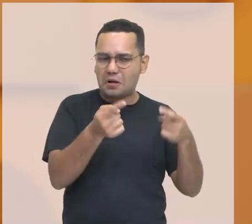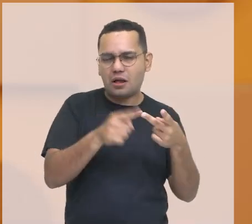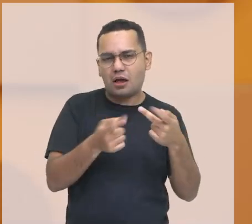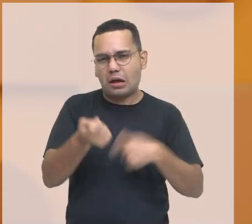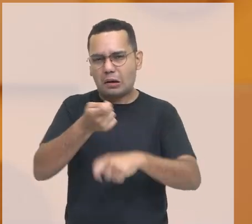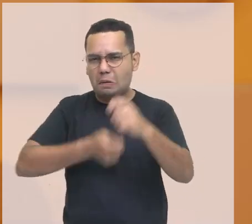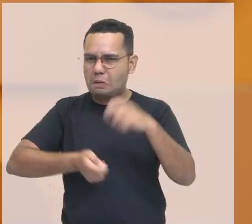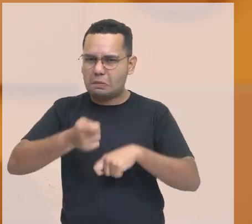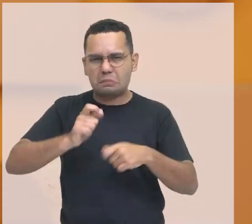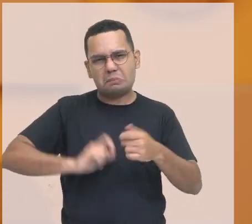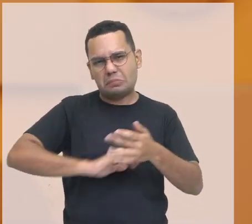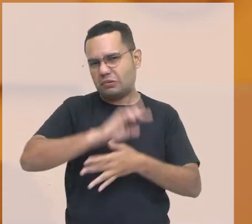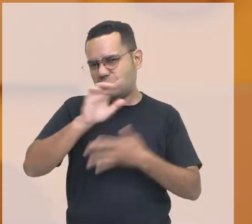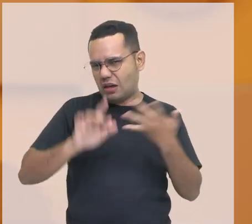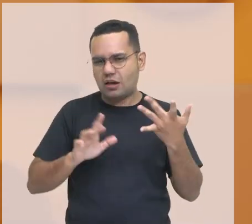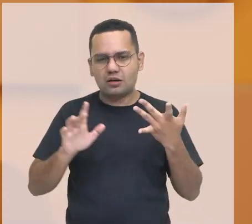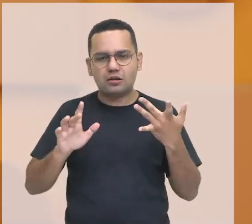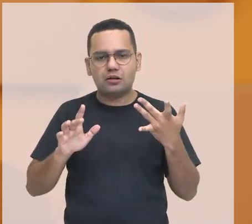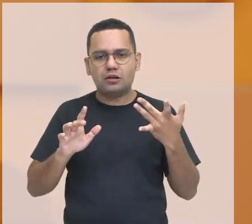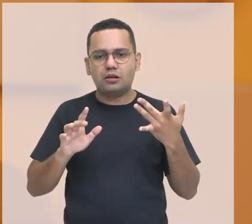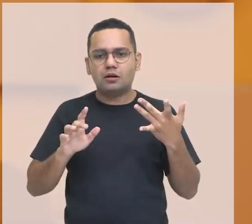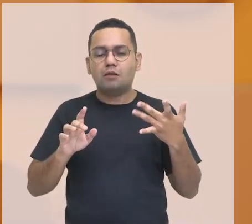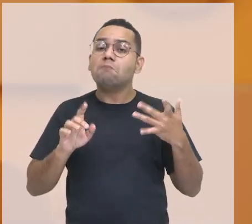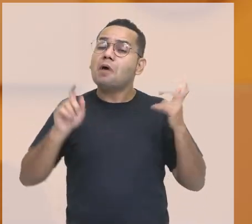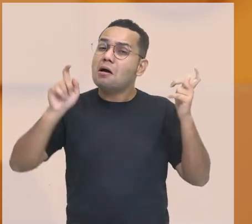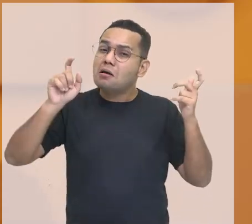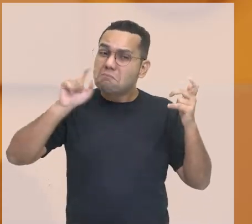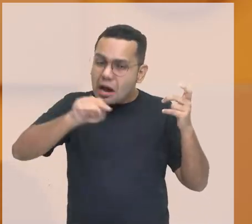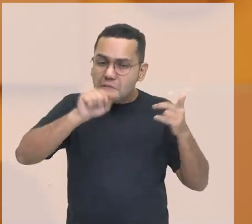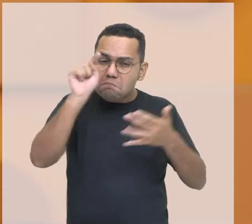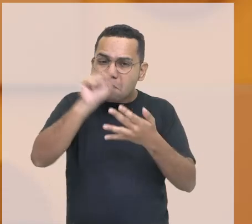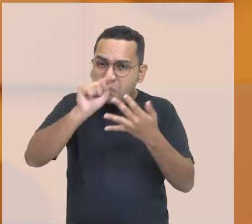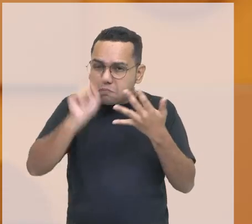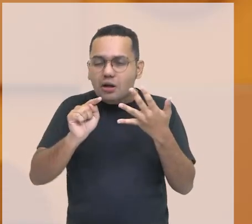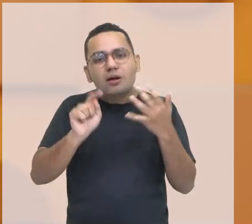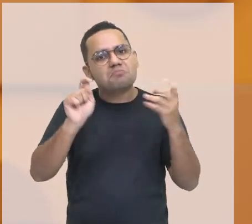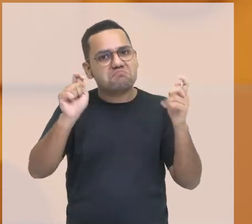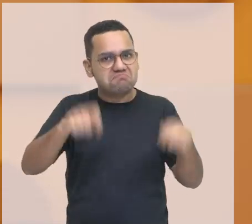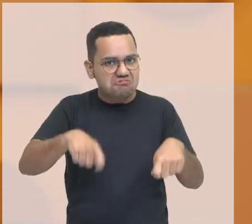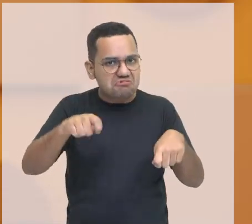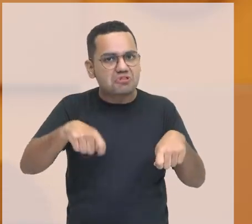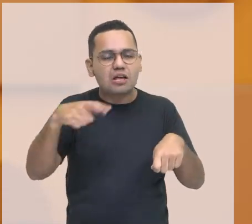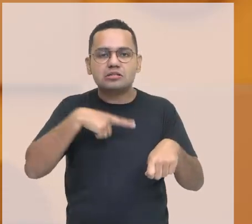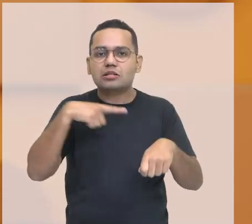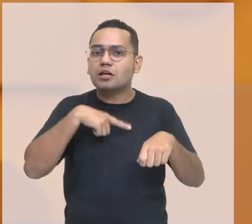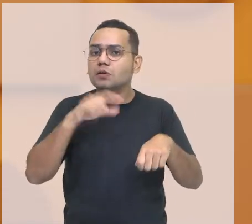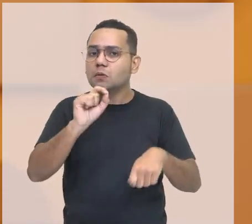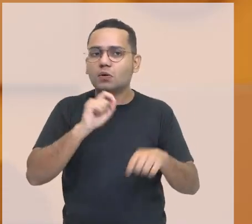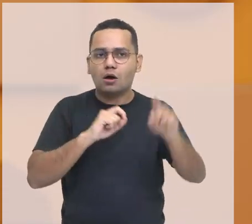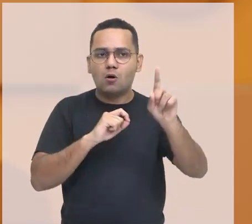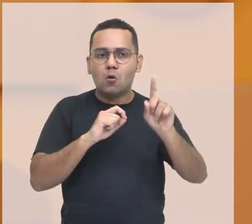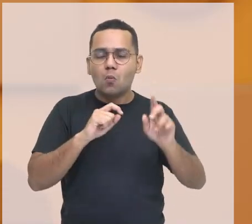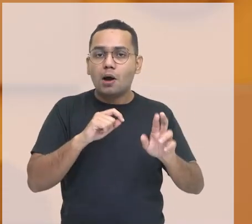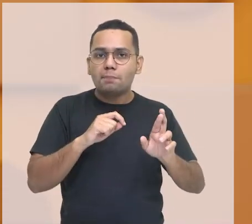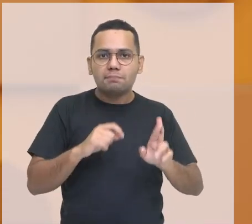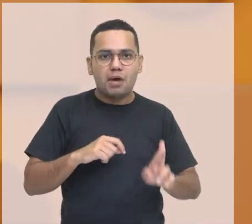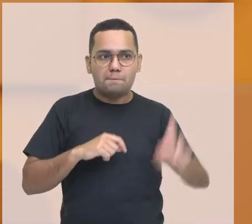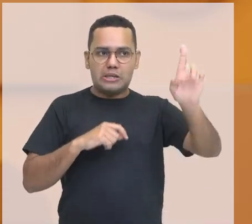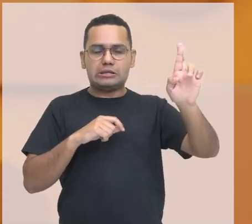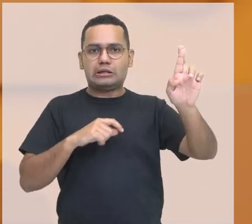esse cenário é propício para o surgimento de um líder autoritário, tá, gente? No caso da Alemanha,